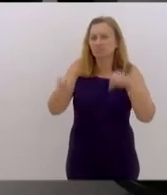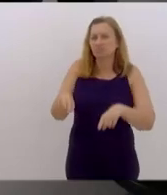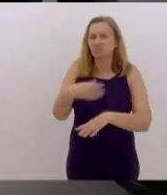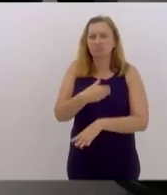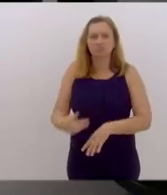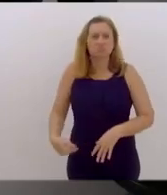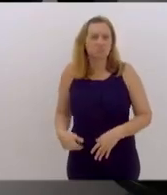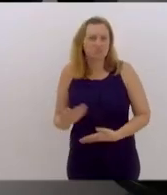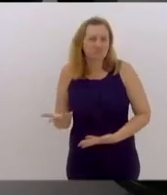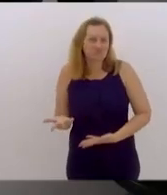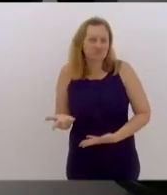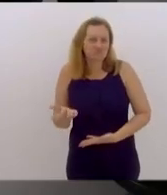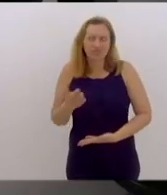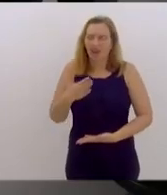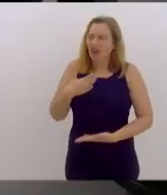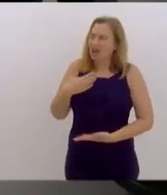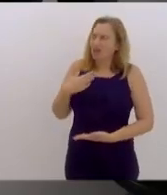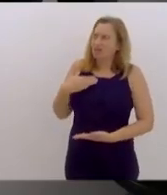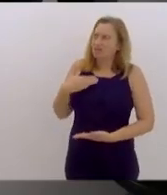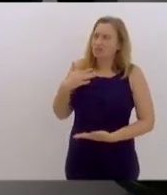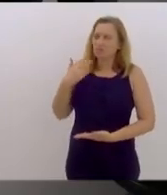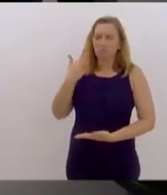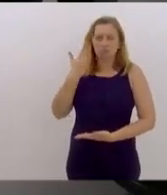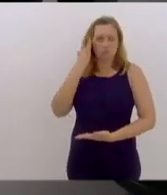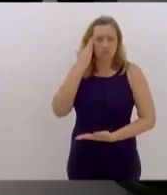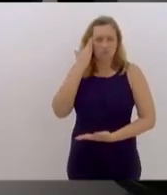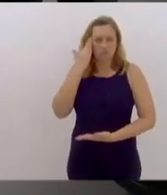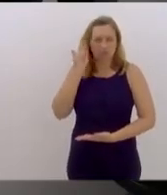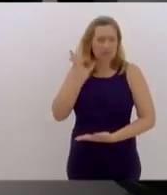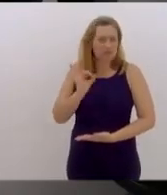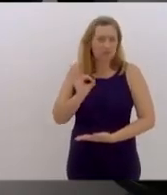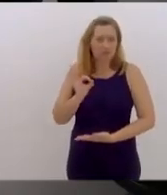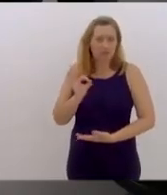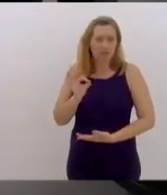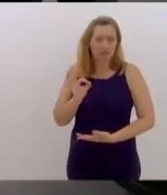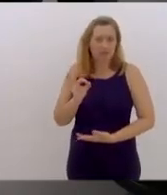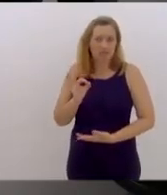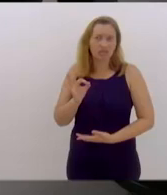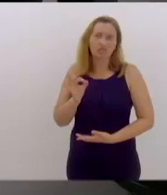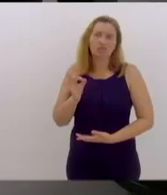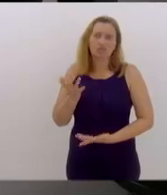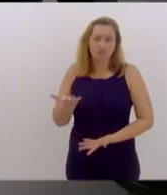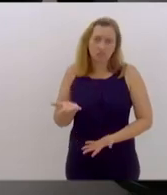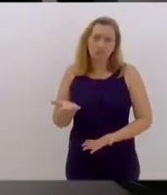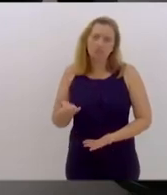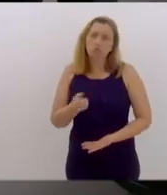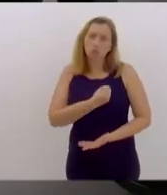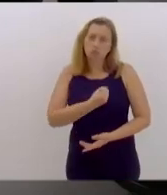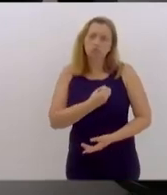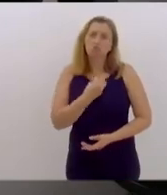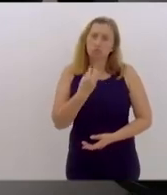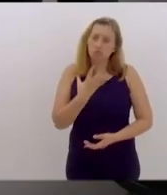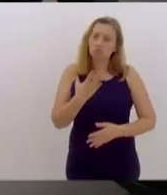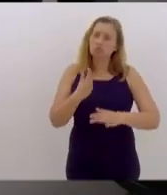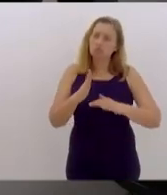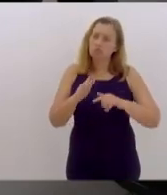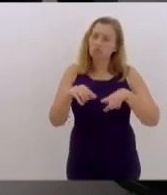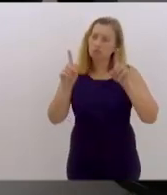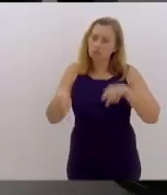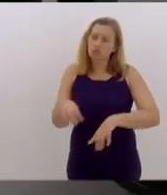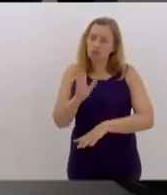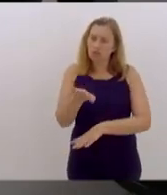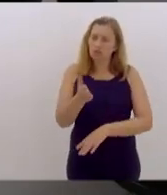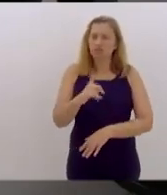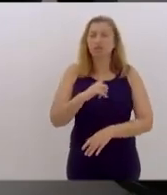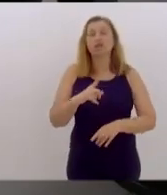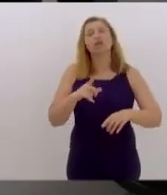é a mim não me não me satisfaz honestamente porque eu acho que ele tem é o corpo de funcionários que poderia ser E por que